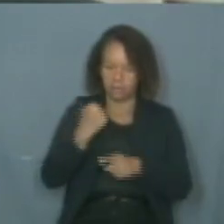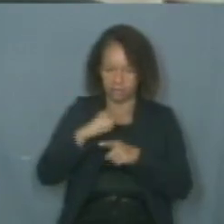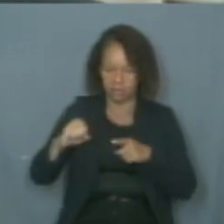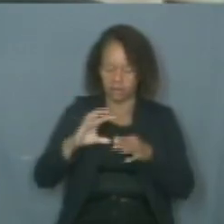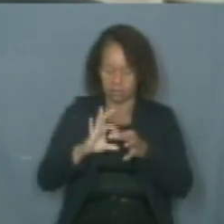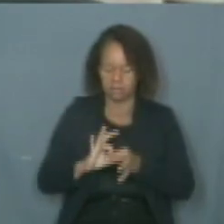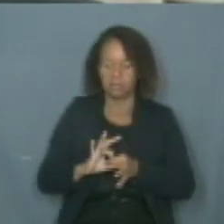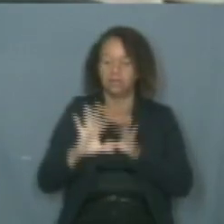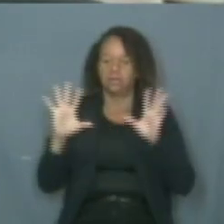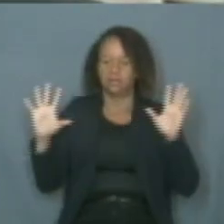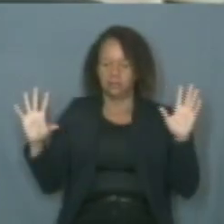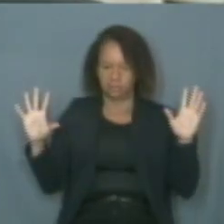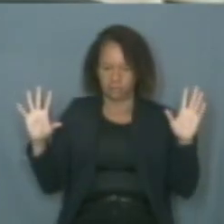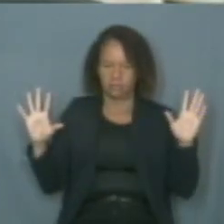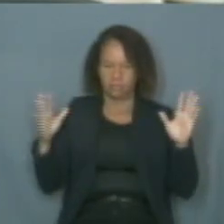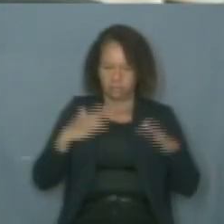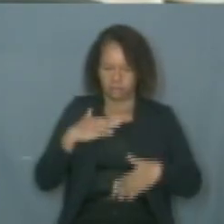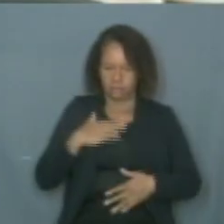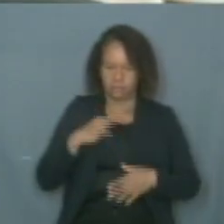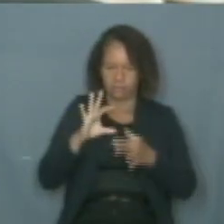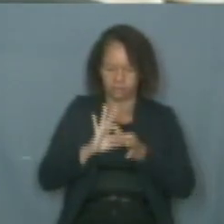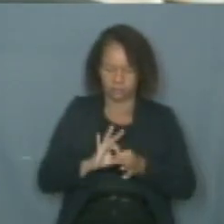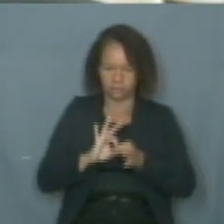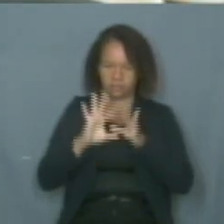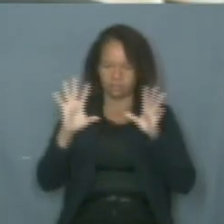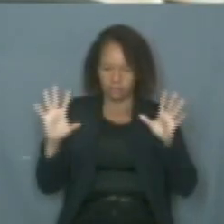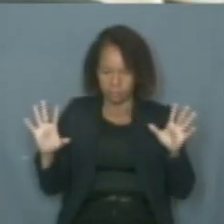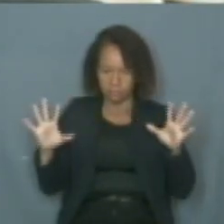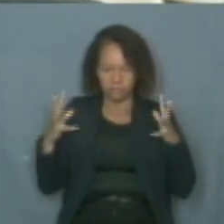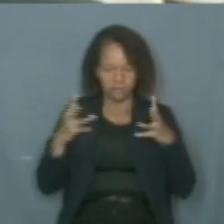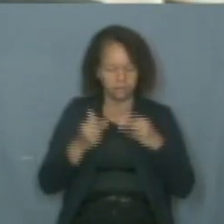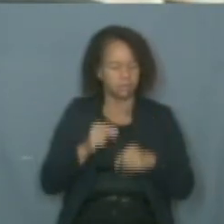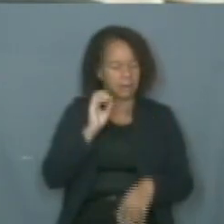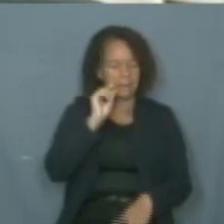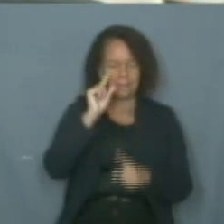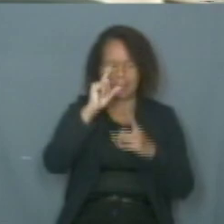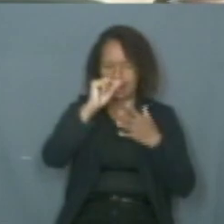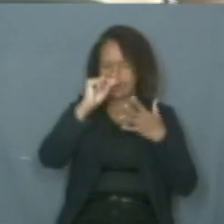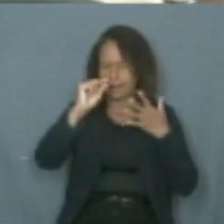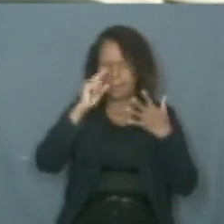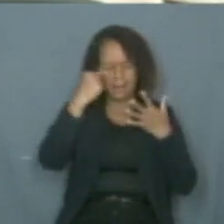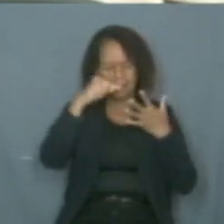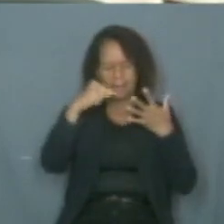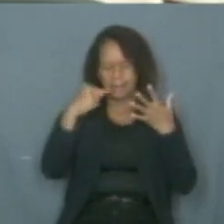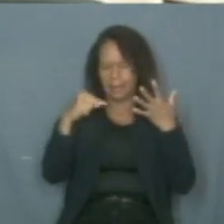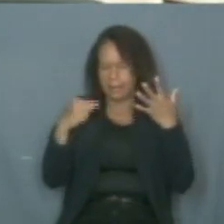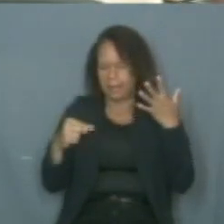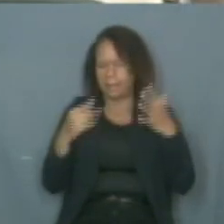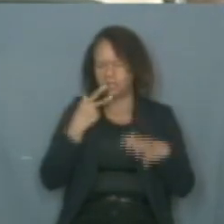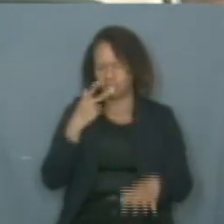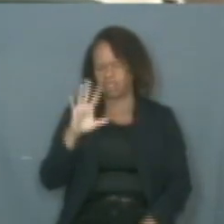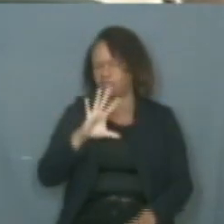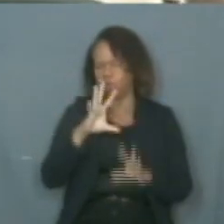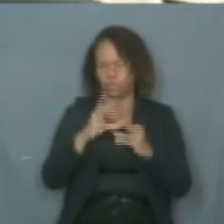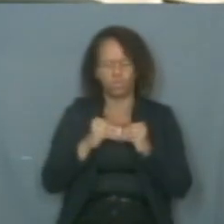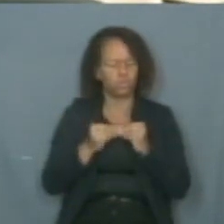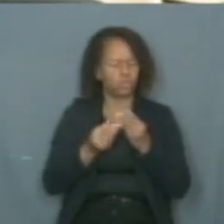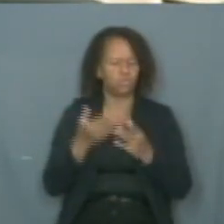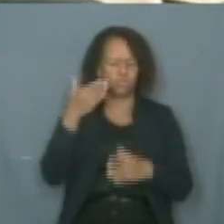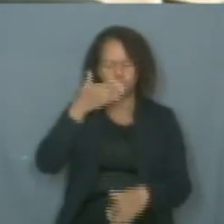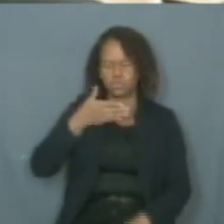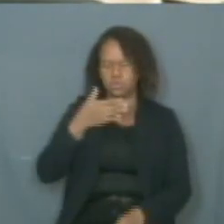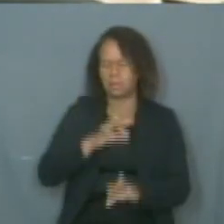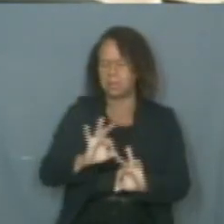a liberdade. E para mim defender a liberdade é em todos os pontos. O senhor já falou tudo aí, o senhor fez um discurso